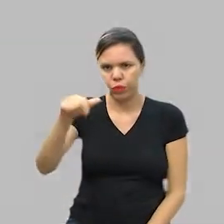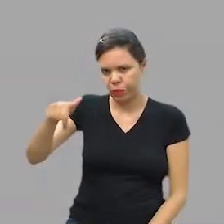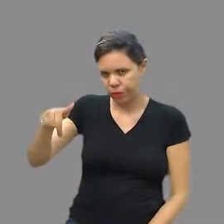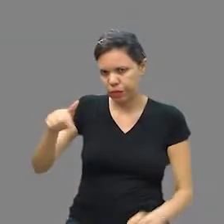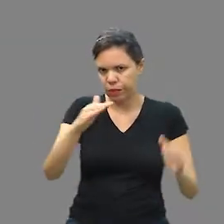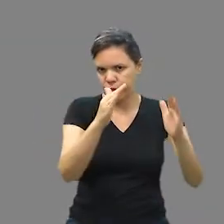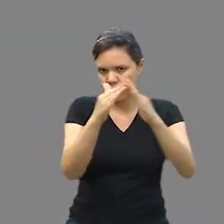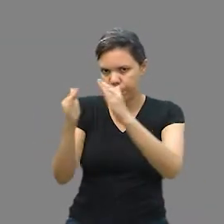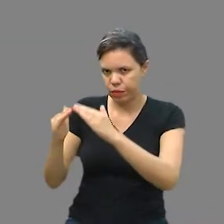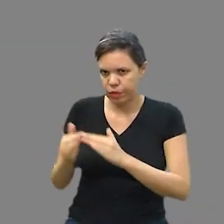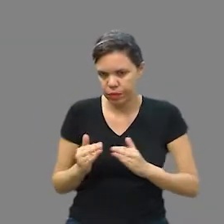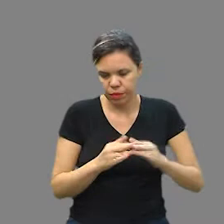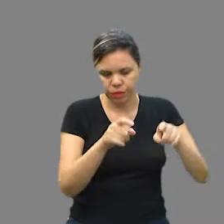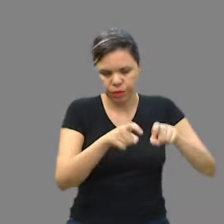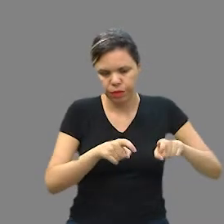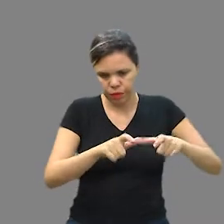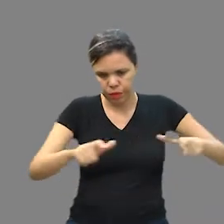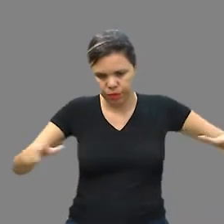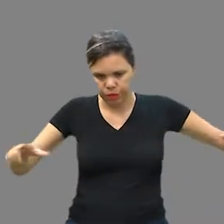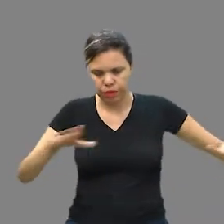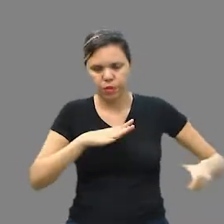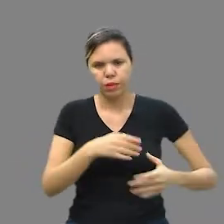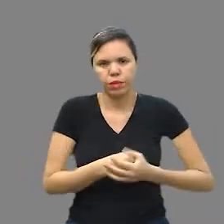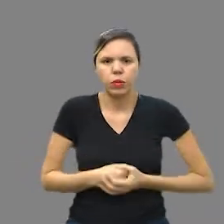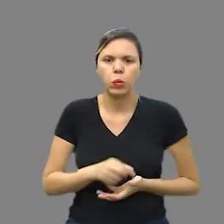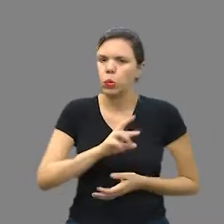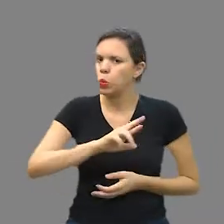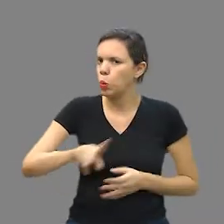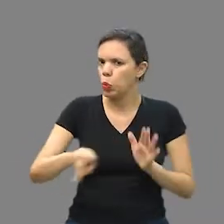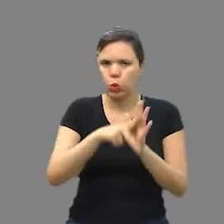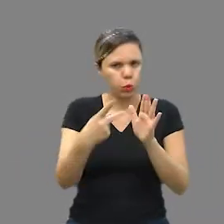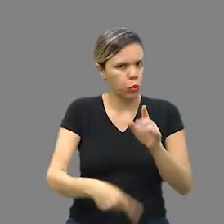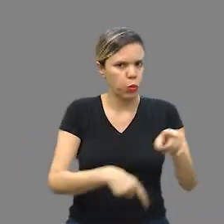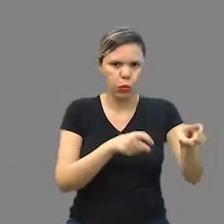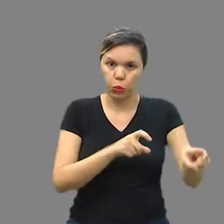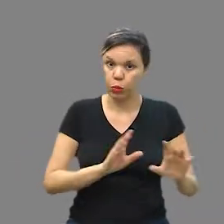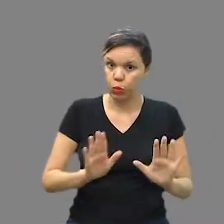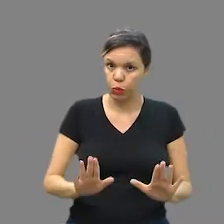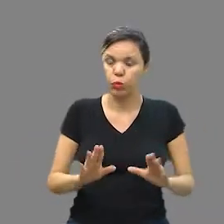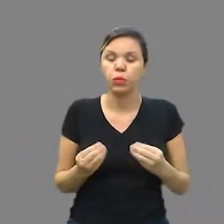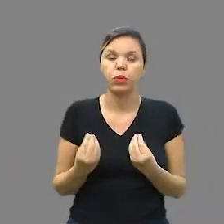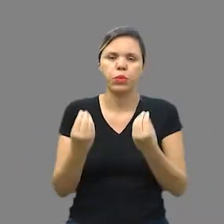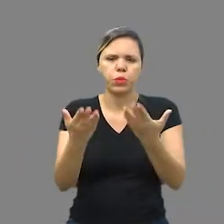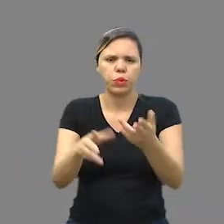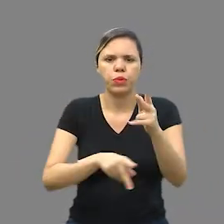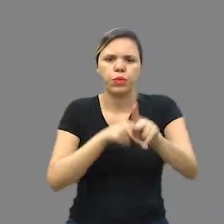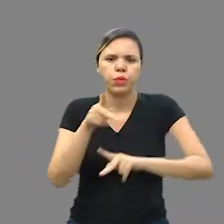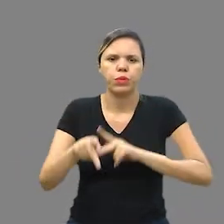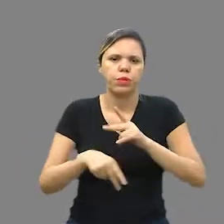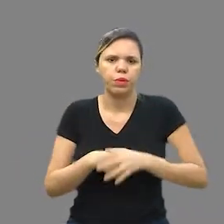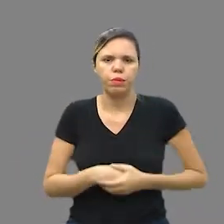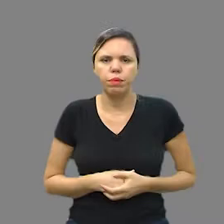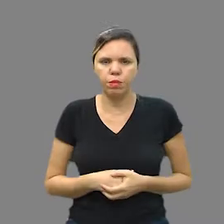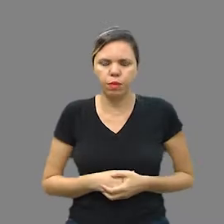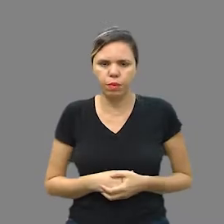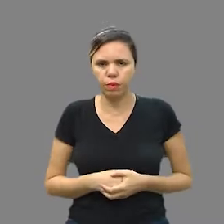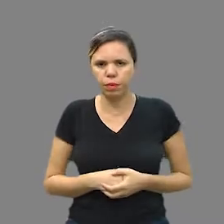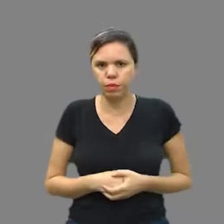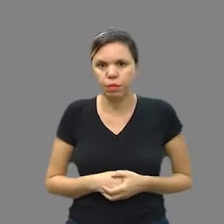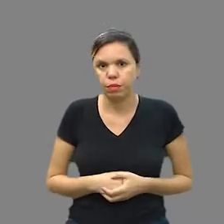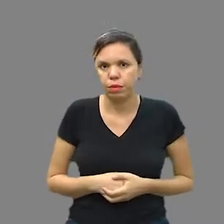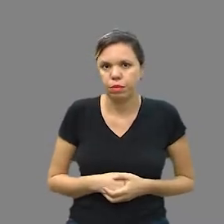107 casas numa área aí da cidade que não era do sítio, entregue aí as